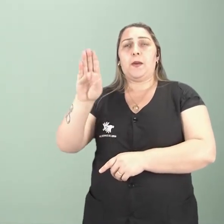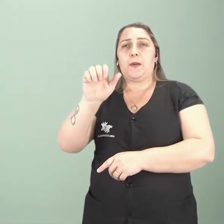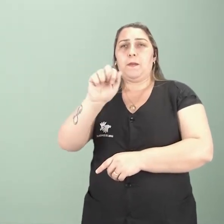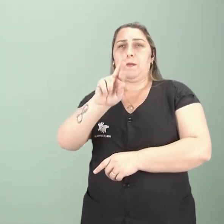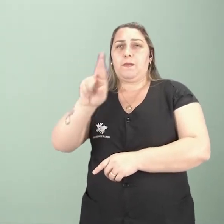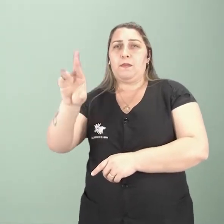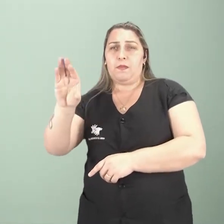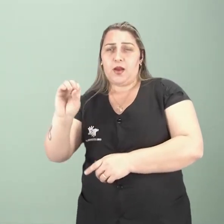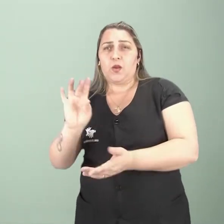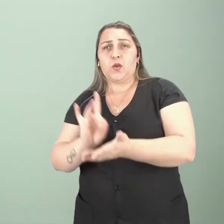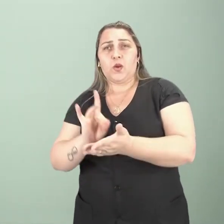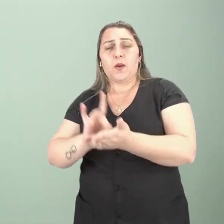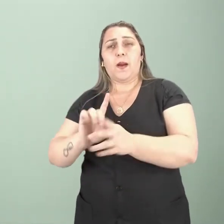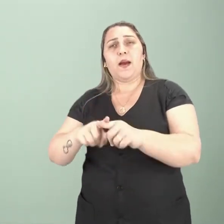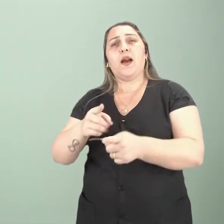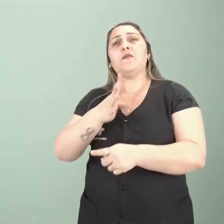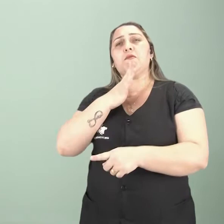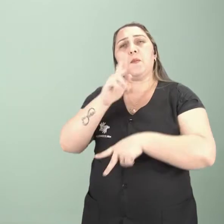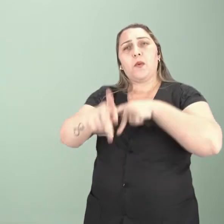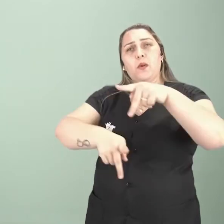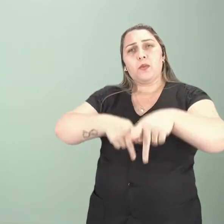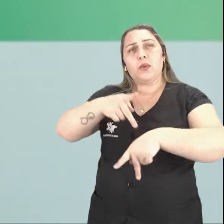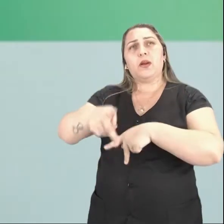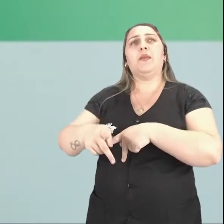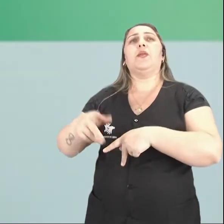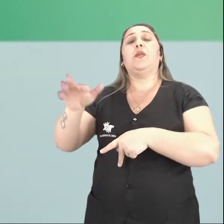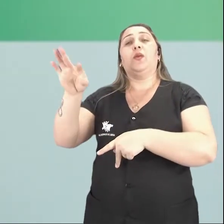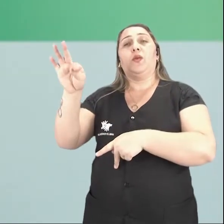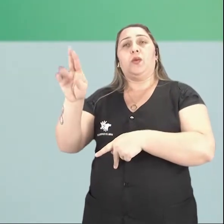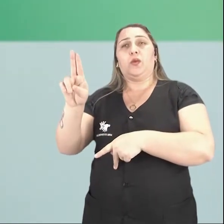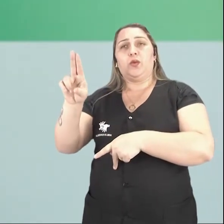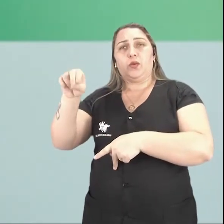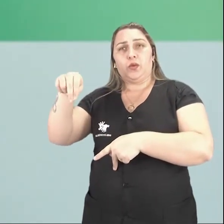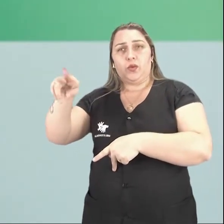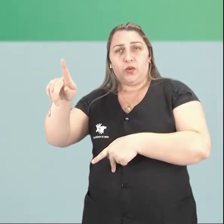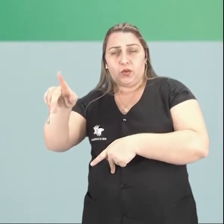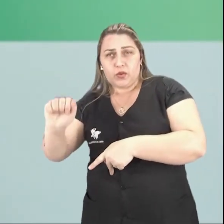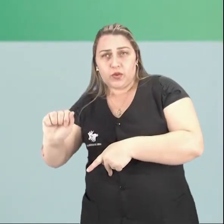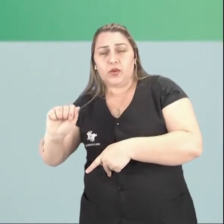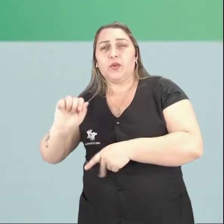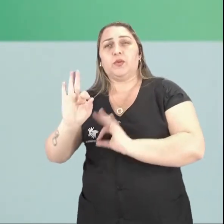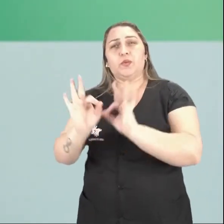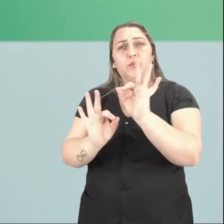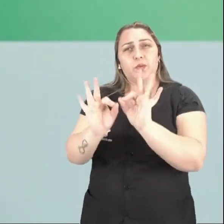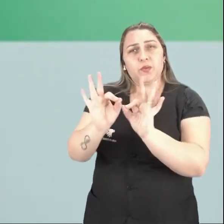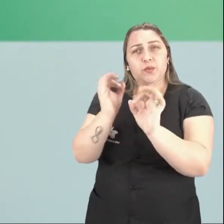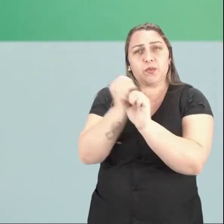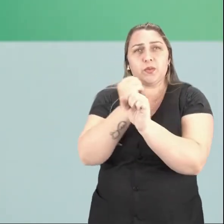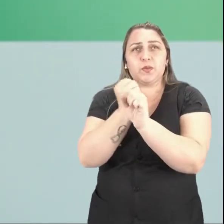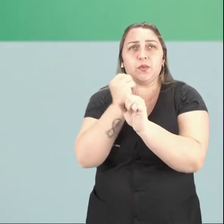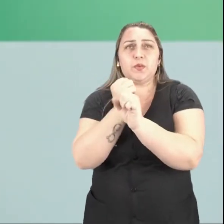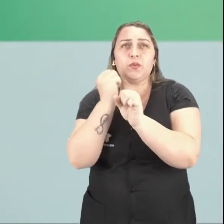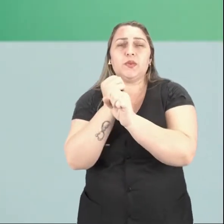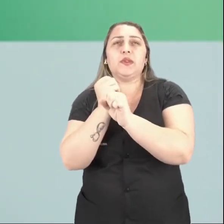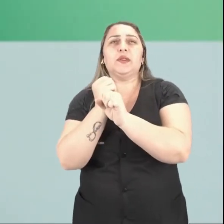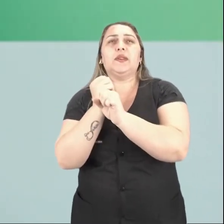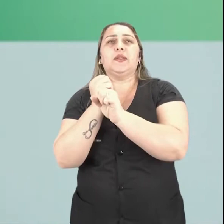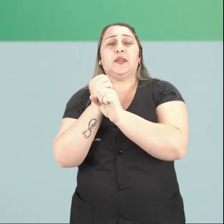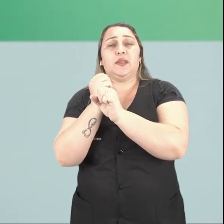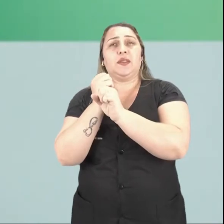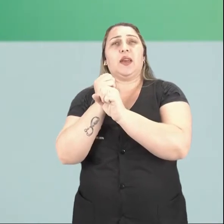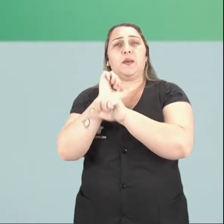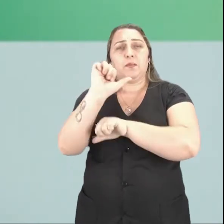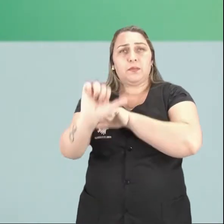também é conhecido como Tunga, né? Ele produz, gente, ele fabrica instalações, tá? Específicas